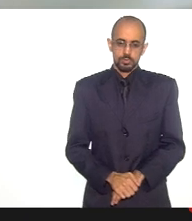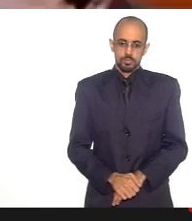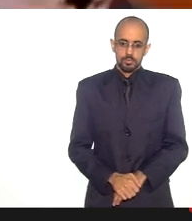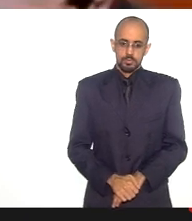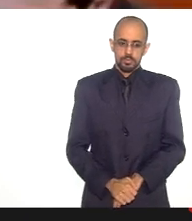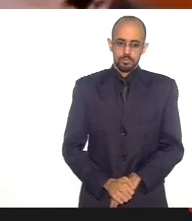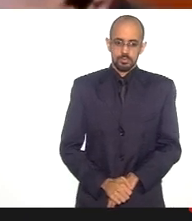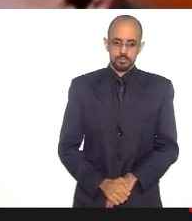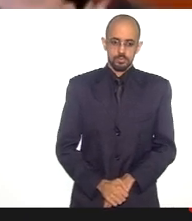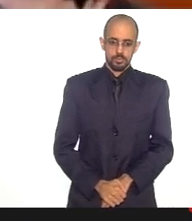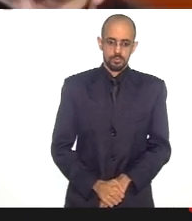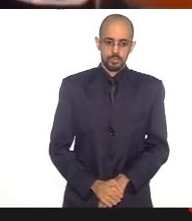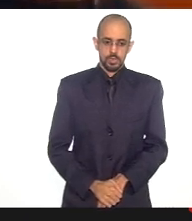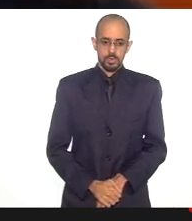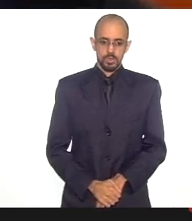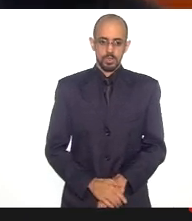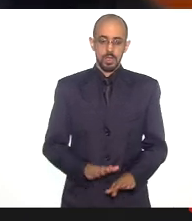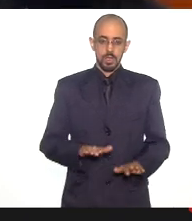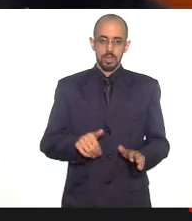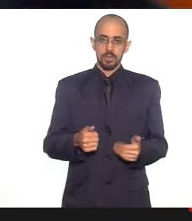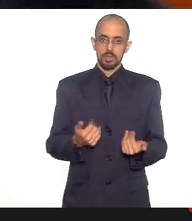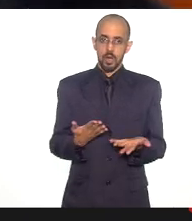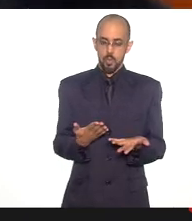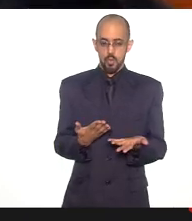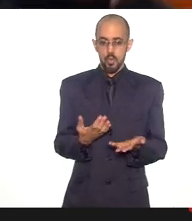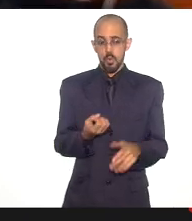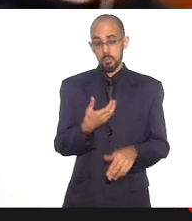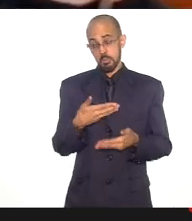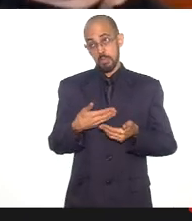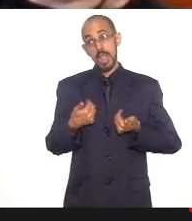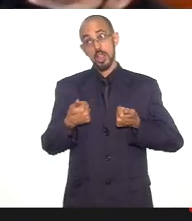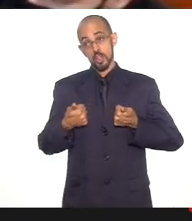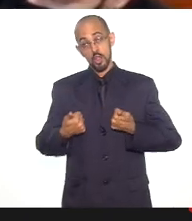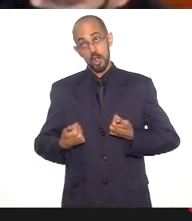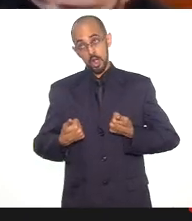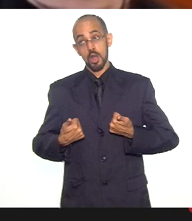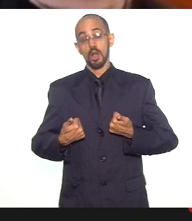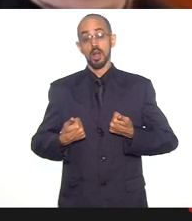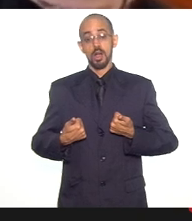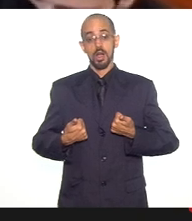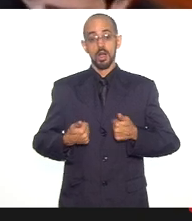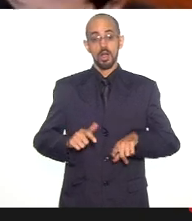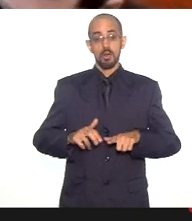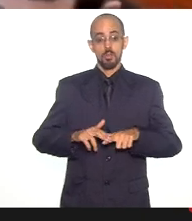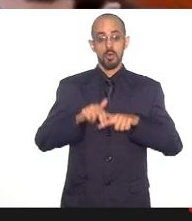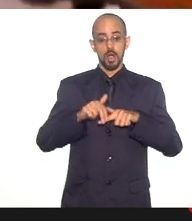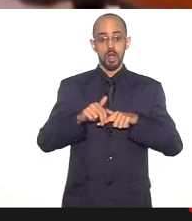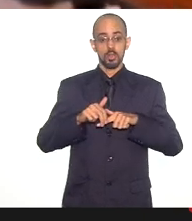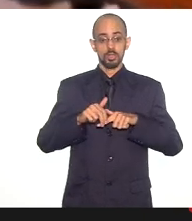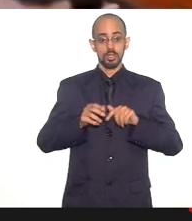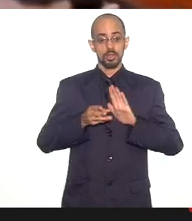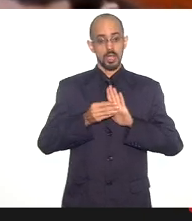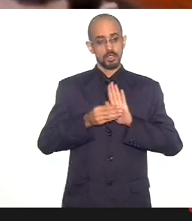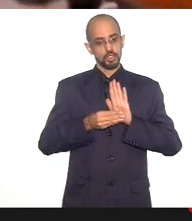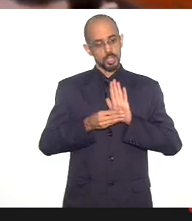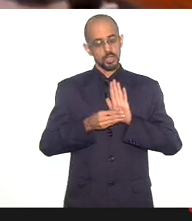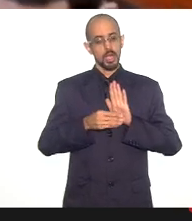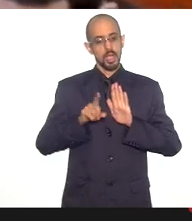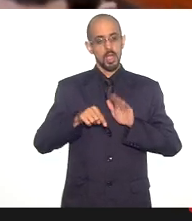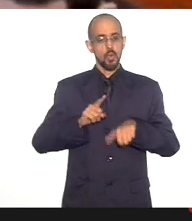Bom, o ideal, deputado, se a agenda da Cefaz permitir, é que fosse às 11 horas da manhã,